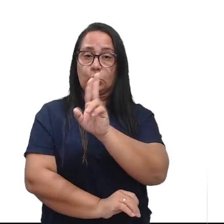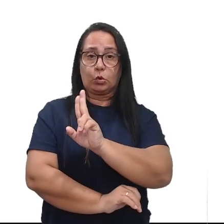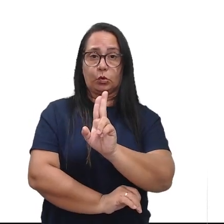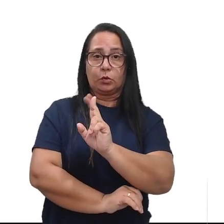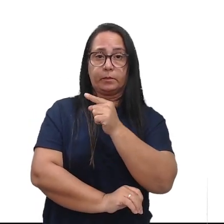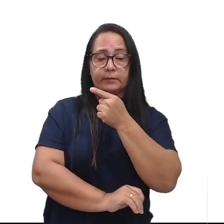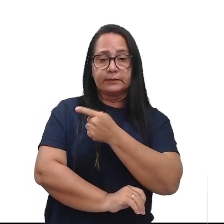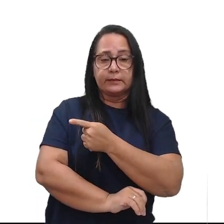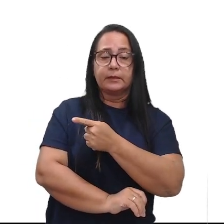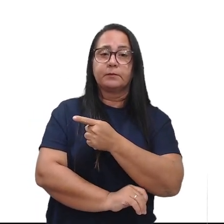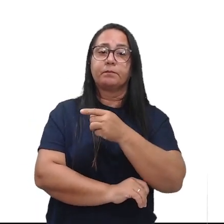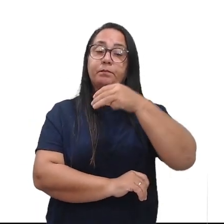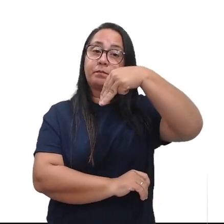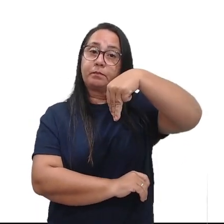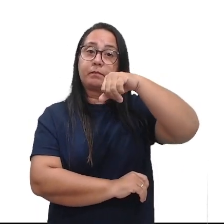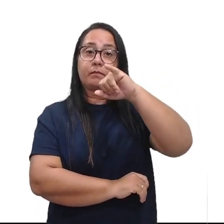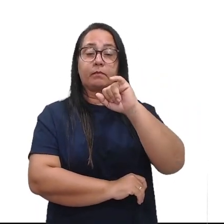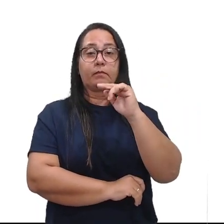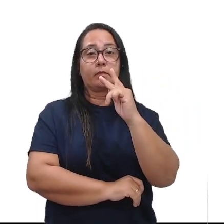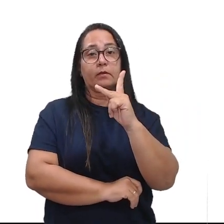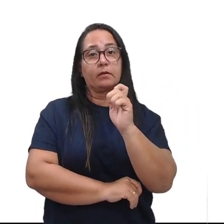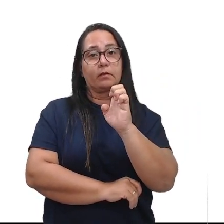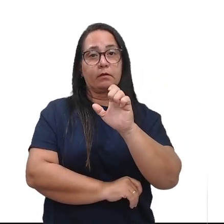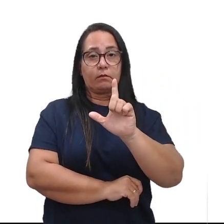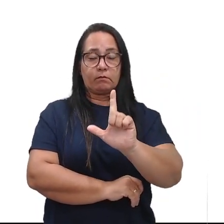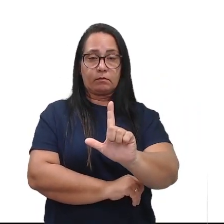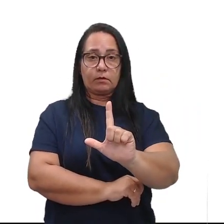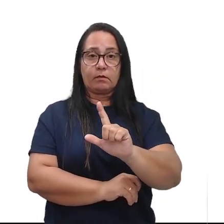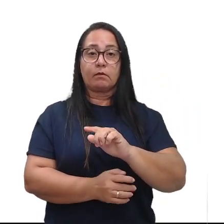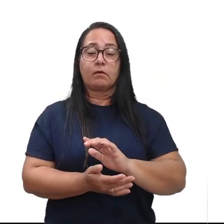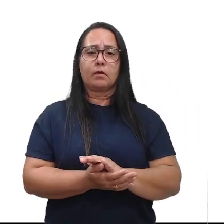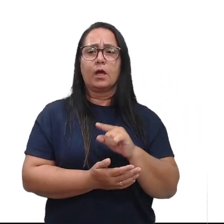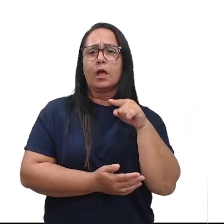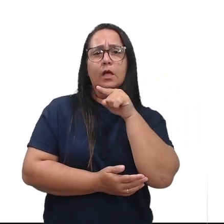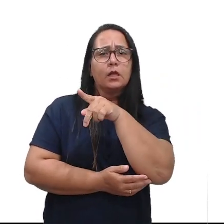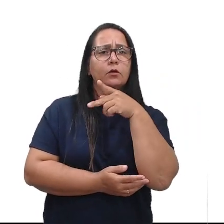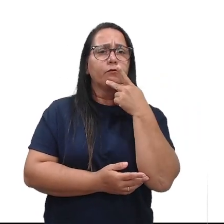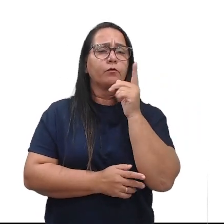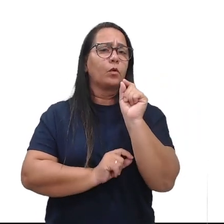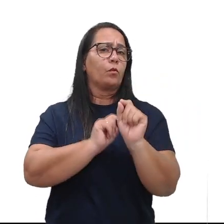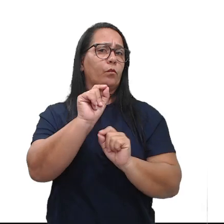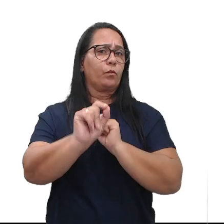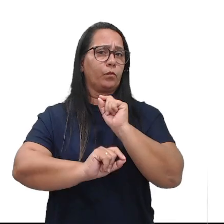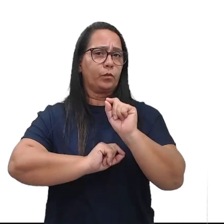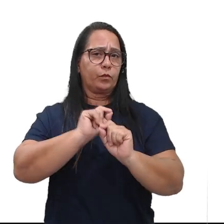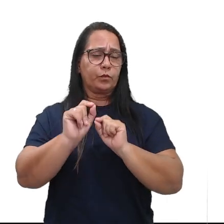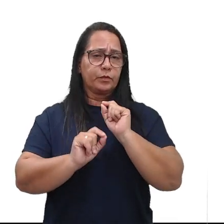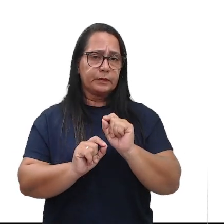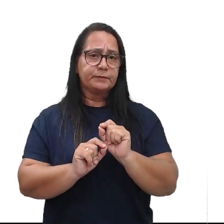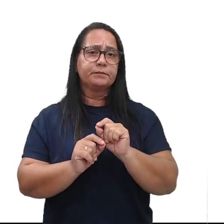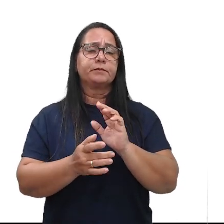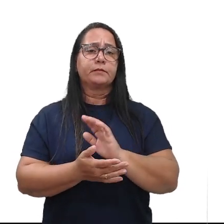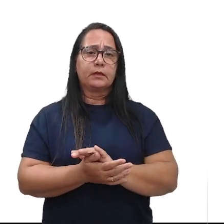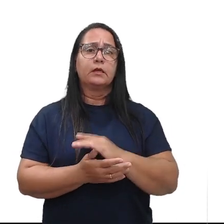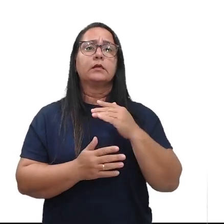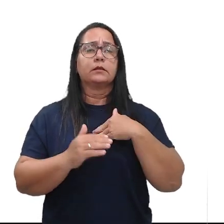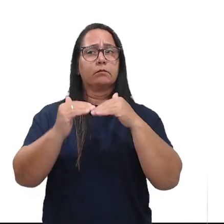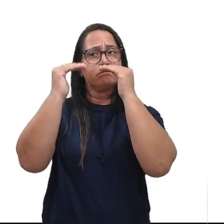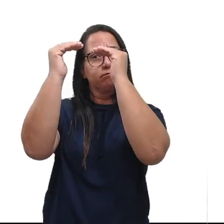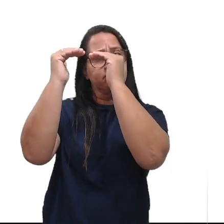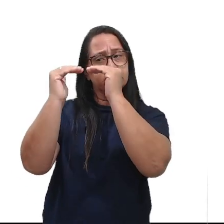ele? Michel Foucault. Então, o que dizia Foucault? Em ordem do